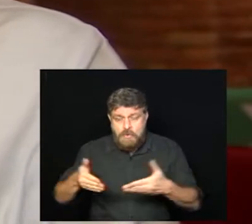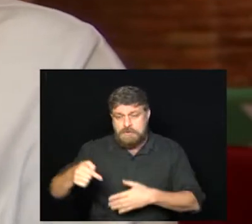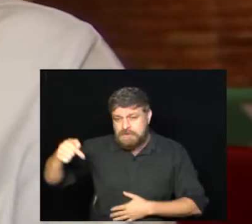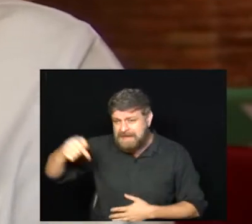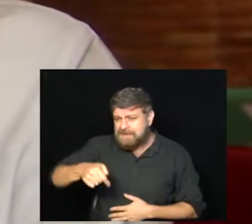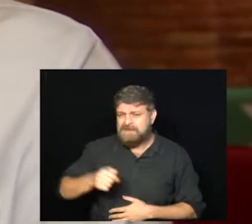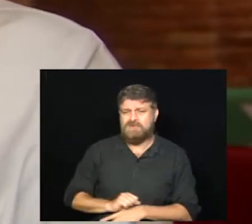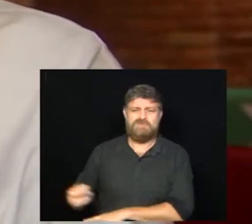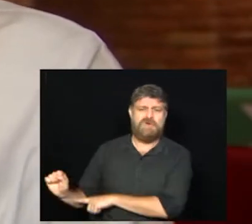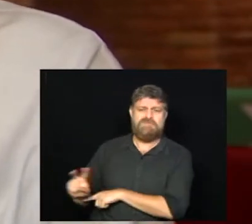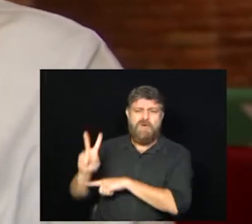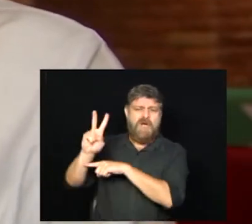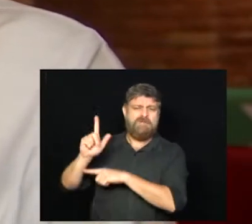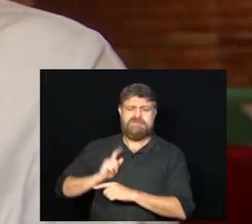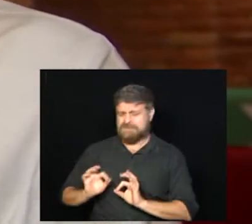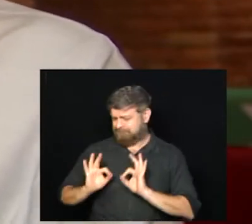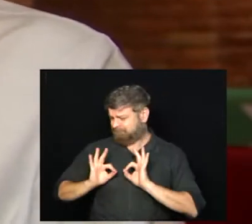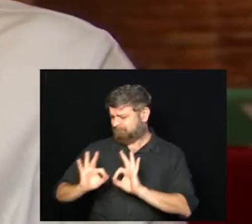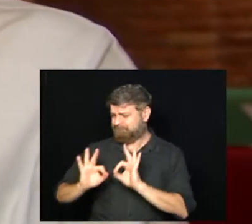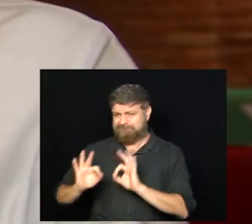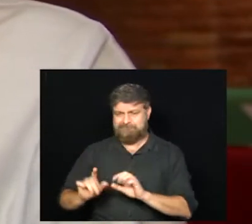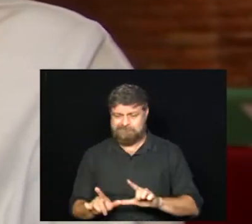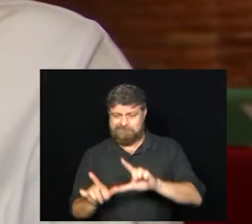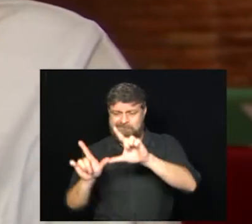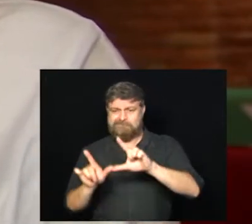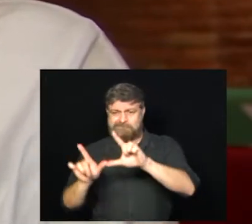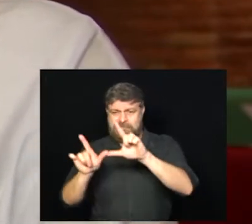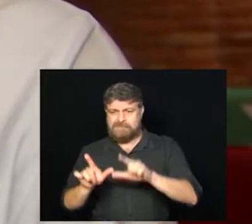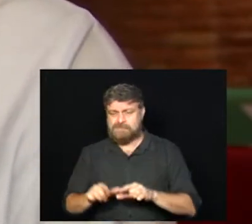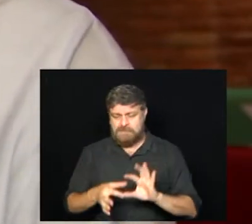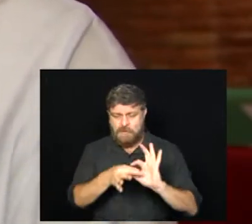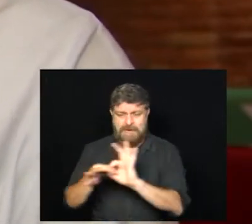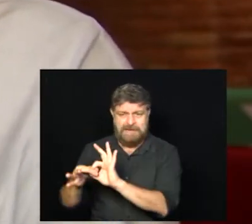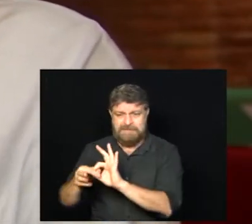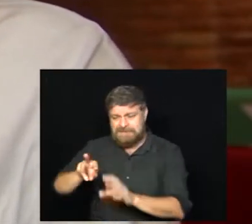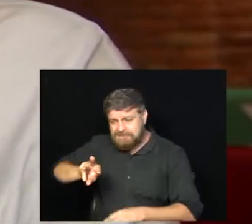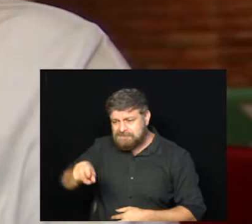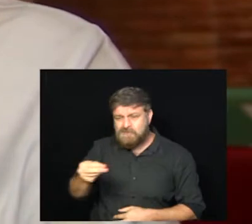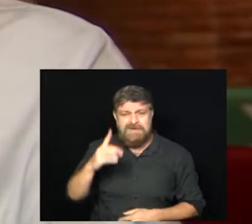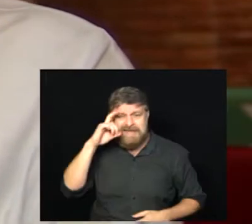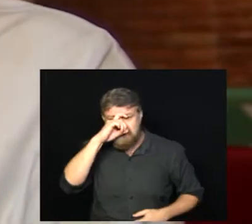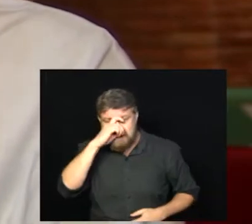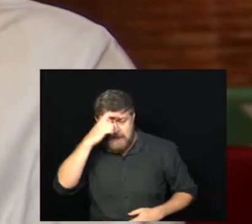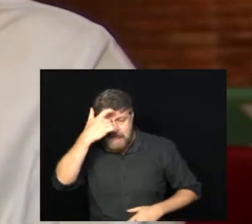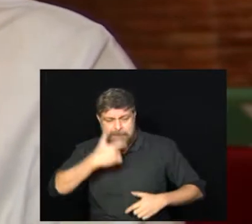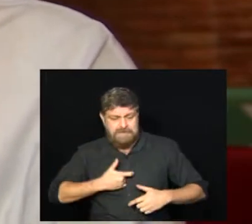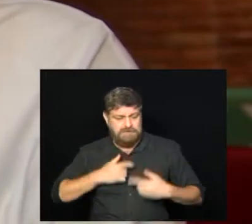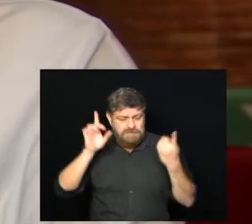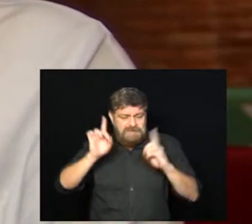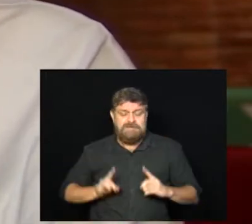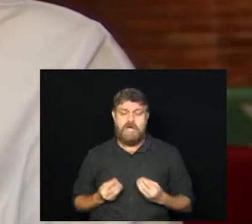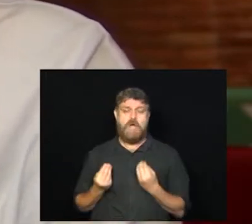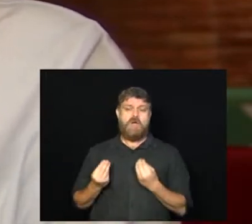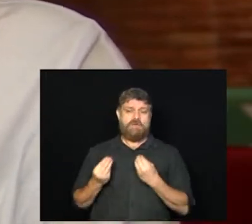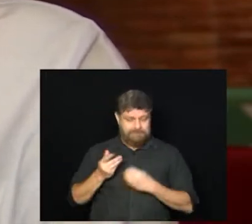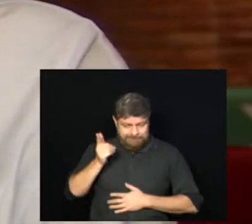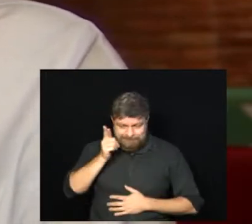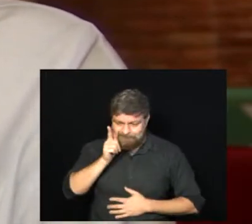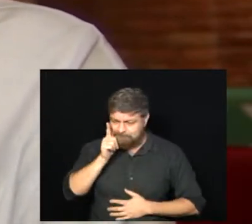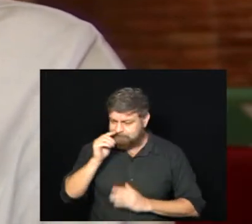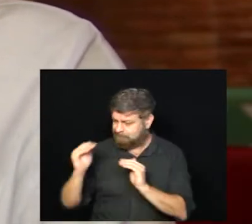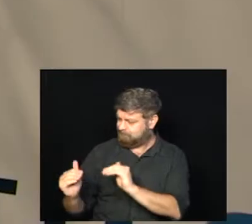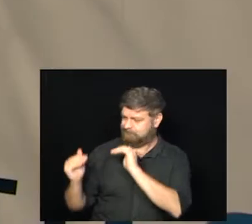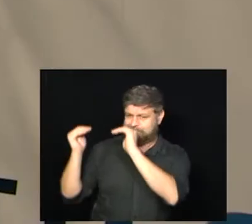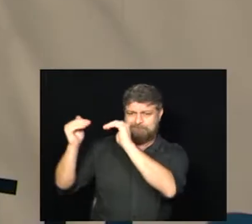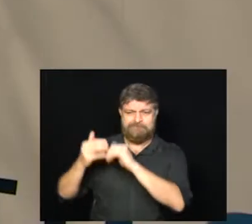grande. Chegar onde eles chegaram, até Tóquio, é dificultoso para uma pessoa normal, imagina uma pessoa com deficiência. Então isso aí assim, é